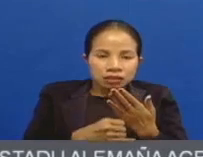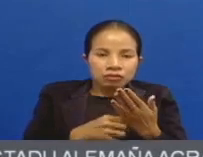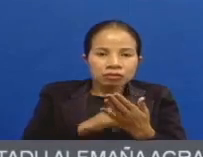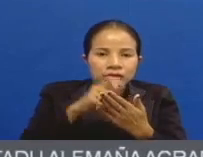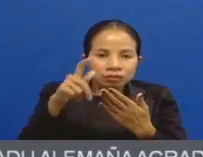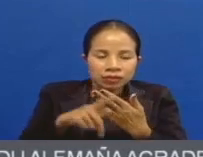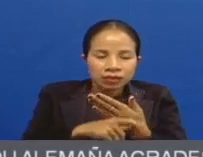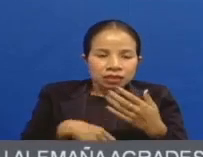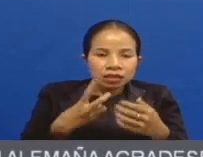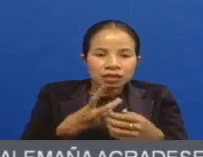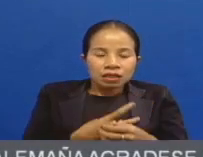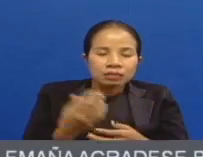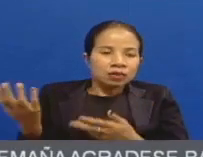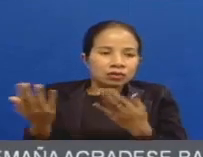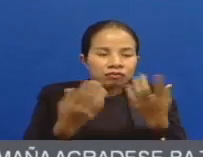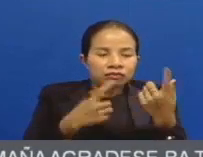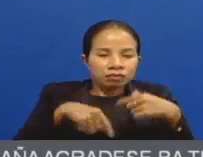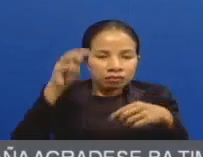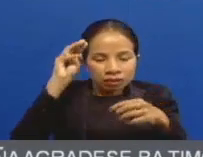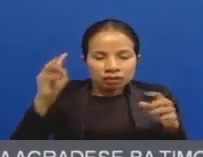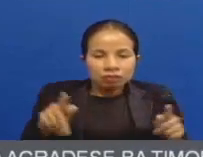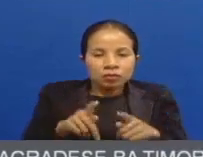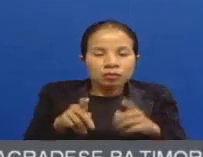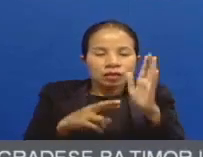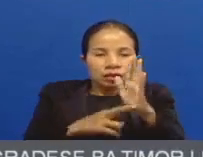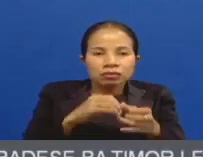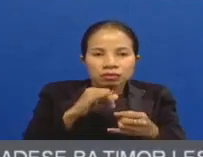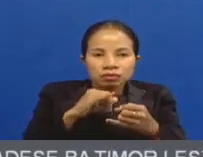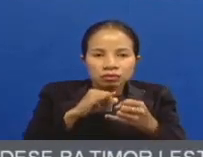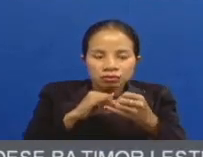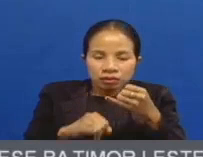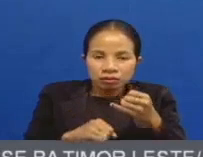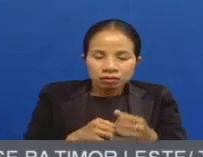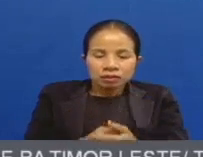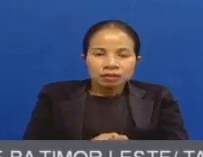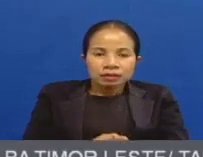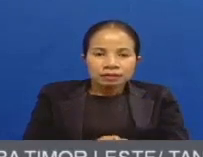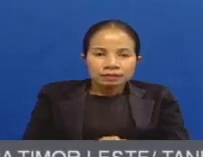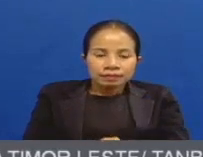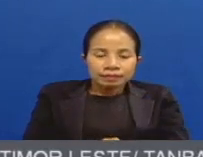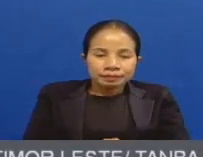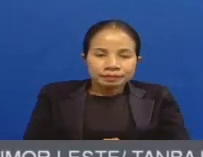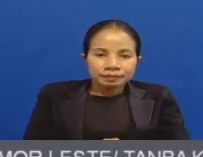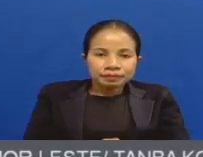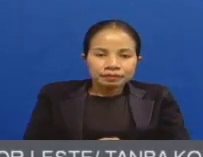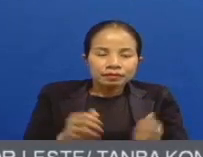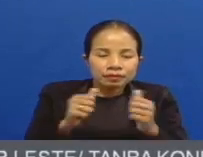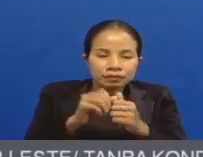abril ami consegue haruka fila baia Ministério Público ne relatório final remessa ne relatório final baia